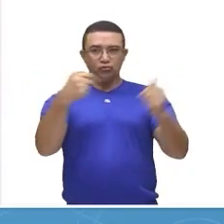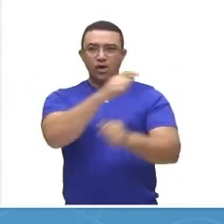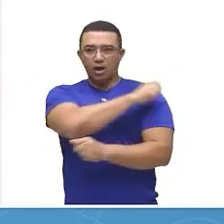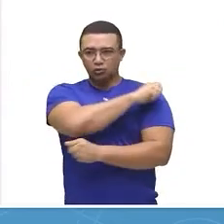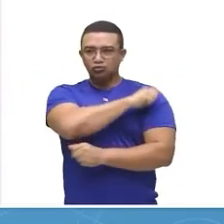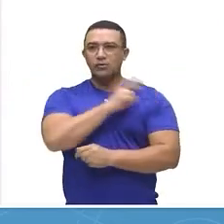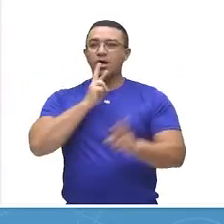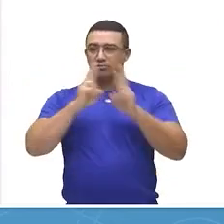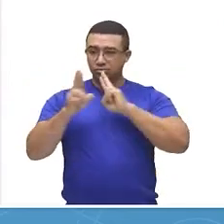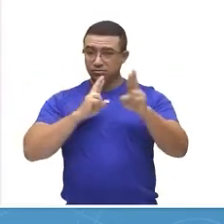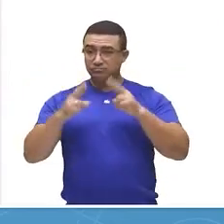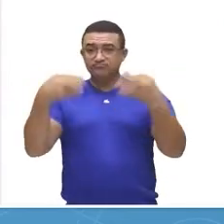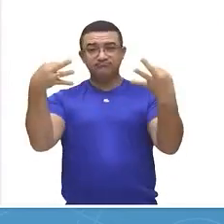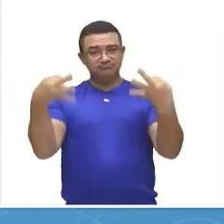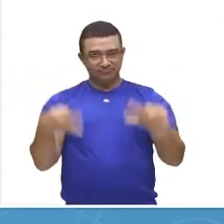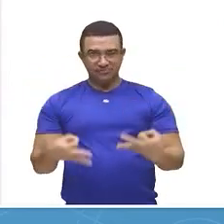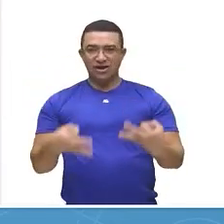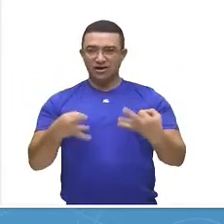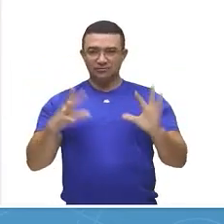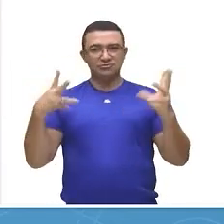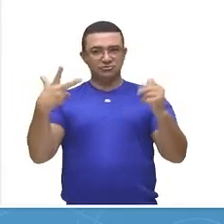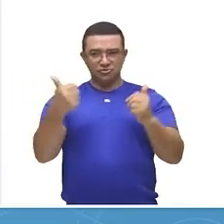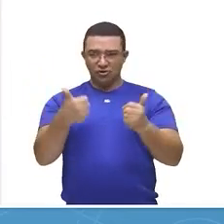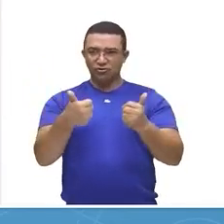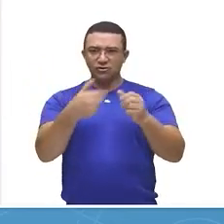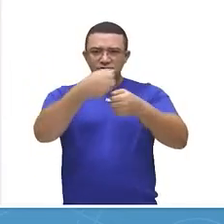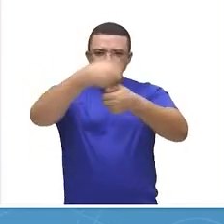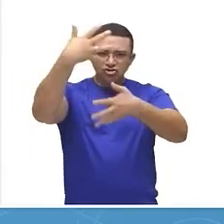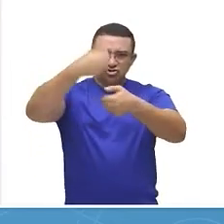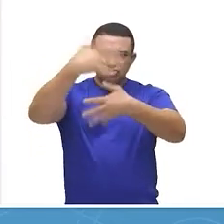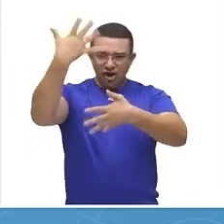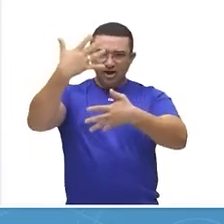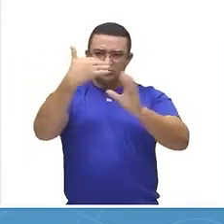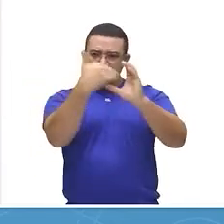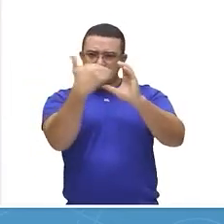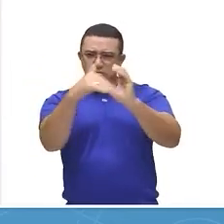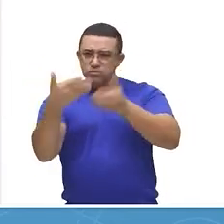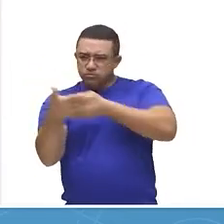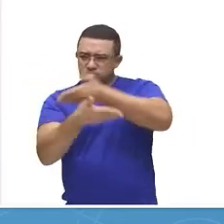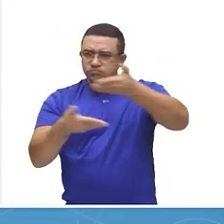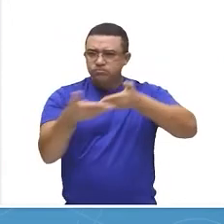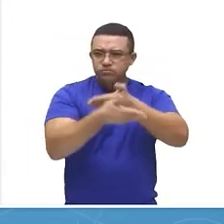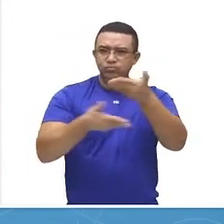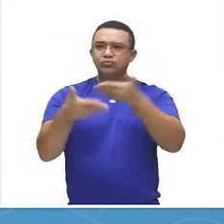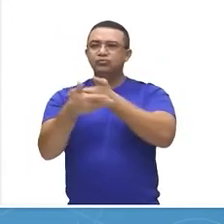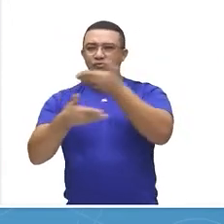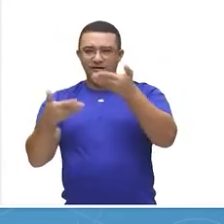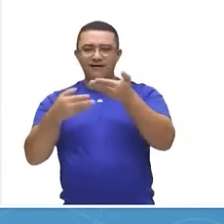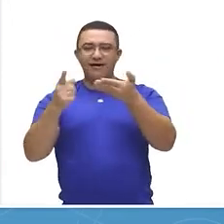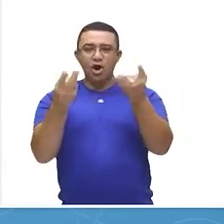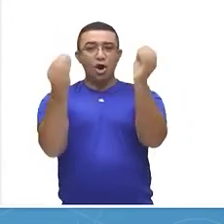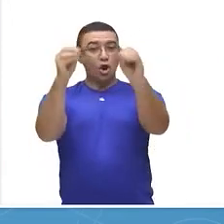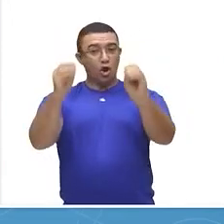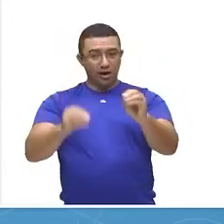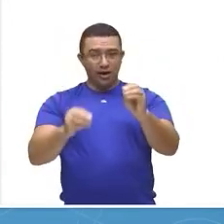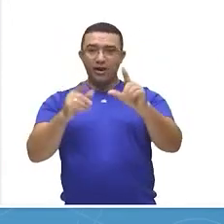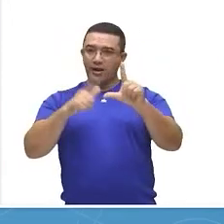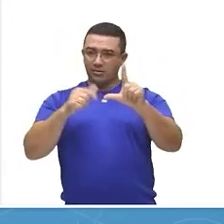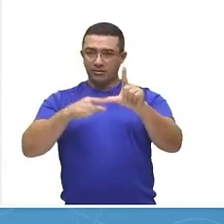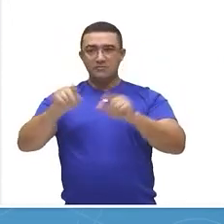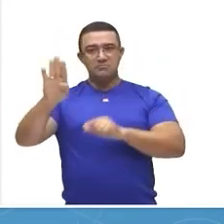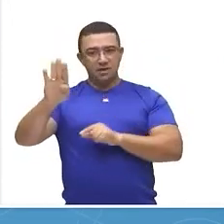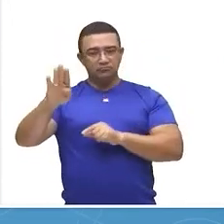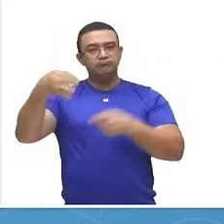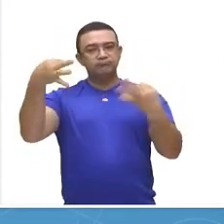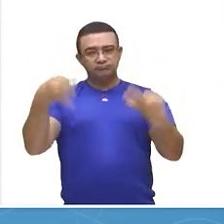responderam. E acertaram, tá? Todos que colocaram no chat, que interagiram aqui pelo chat. Colocar letra B, under.